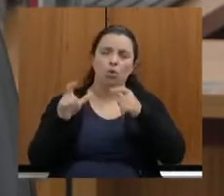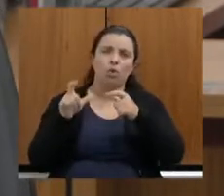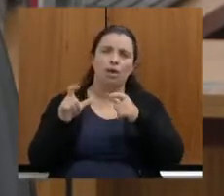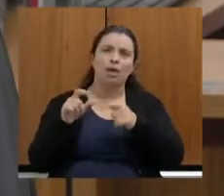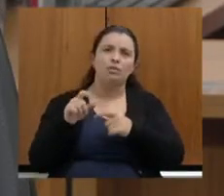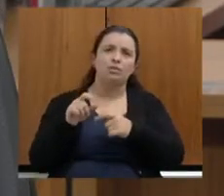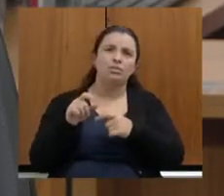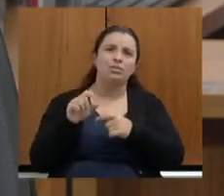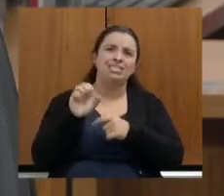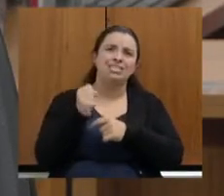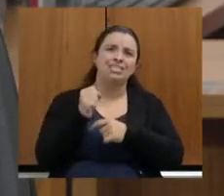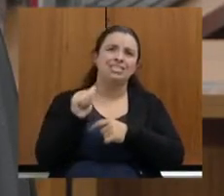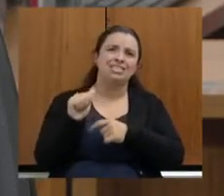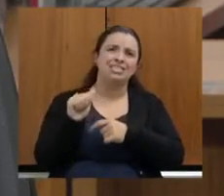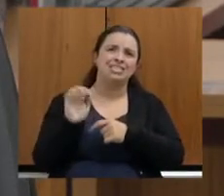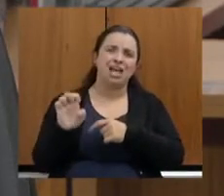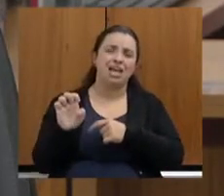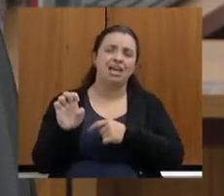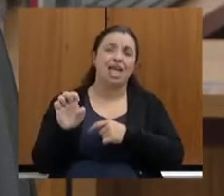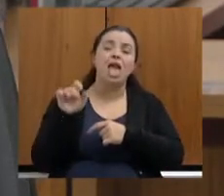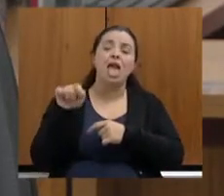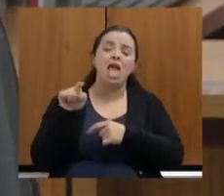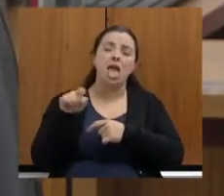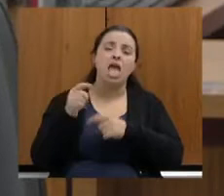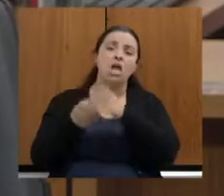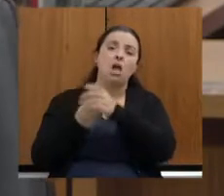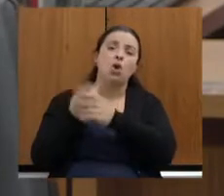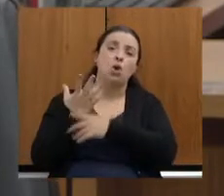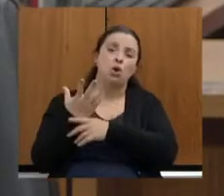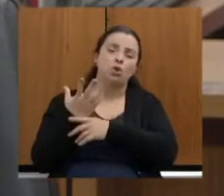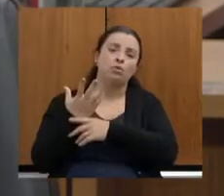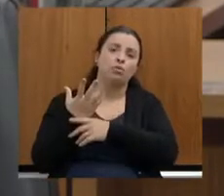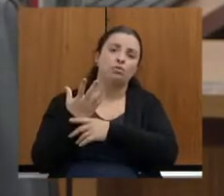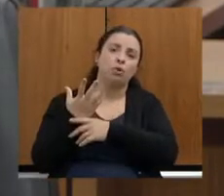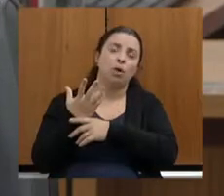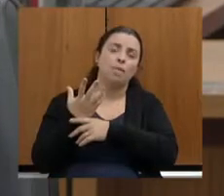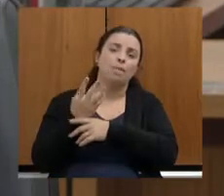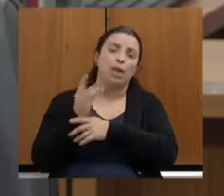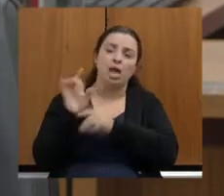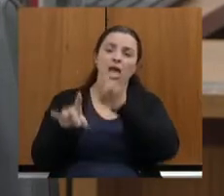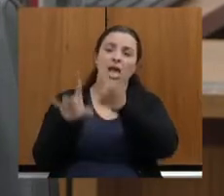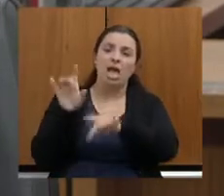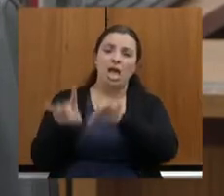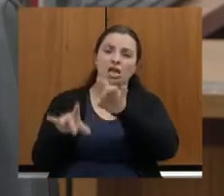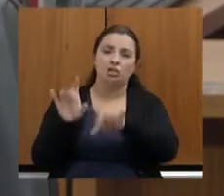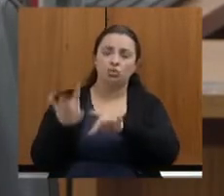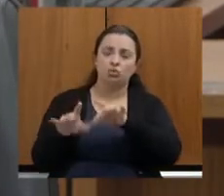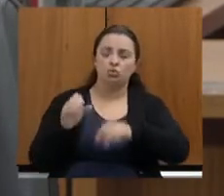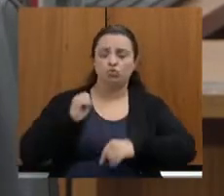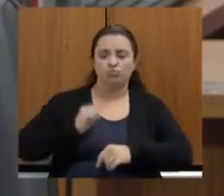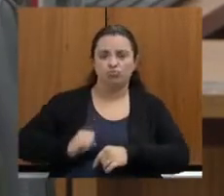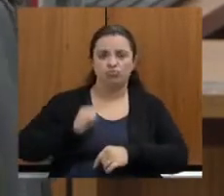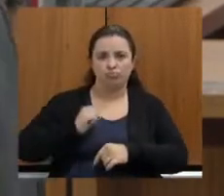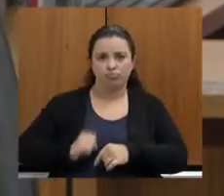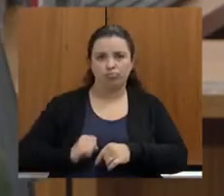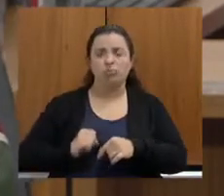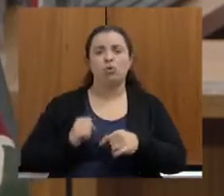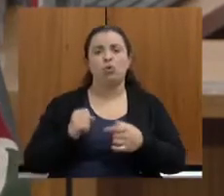o sai e o sai ele foi criado para coliformes fecais bom e